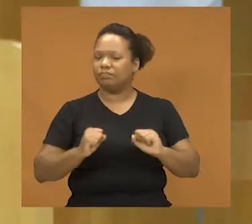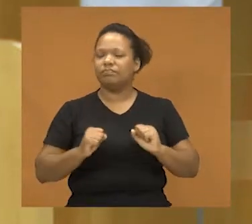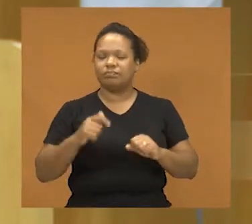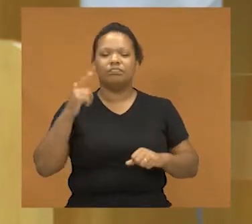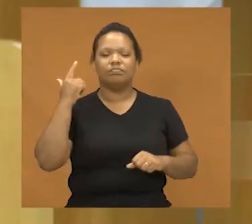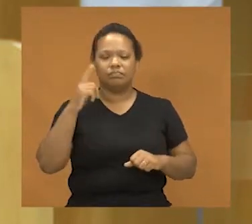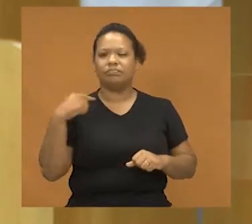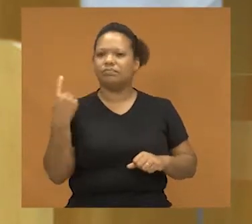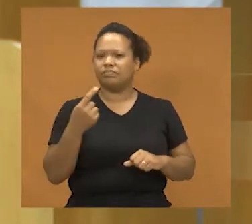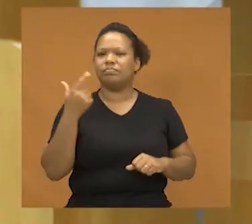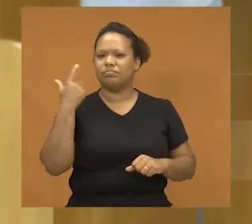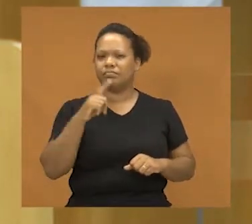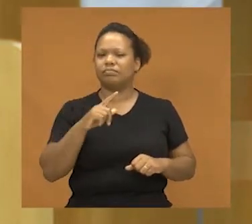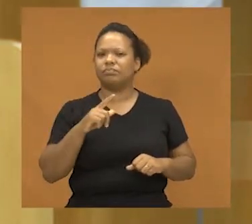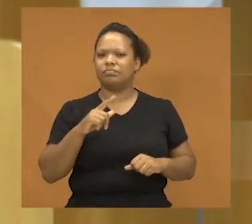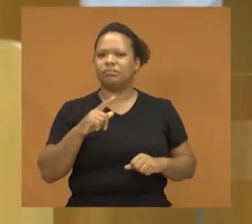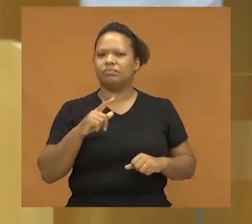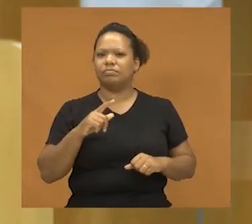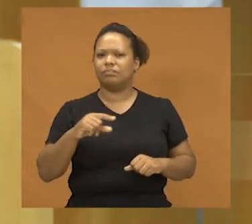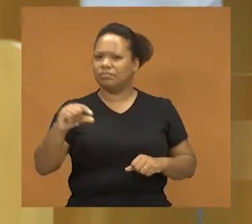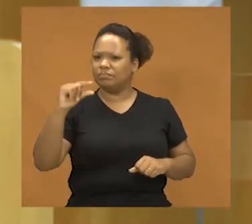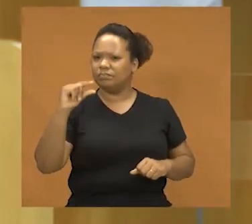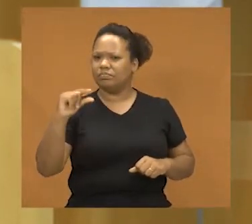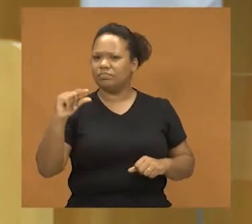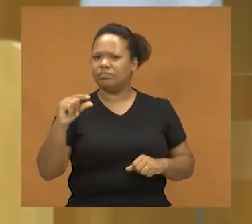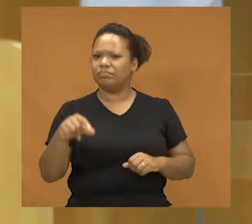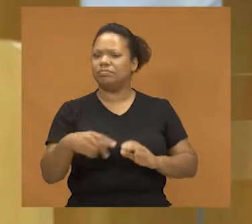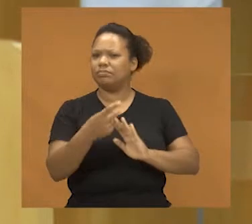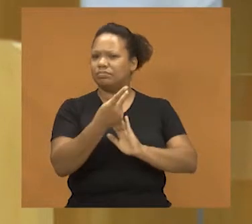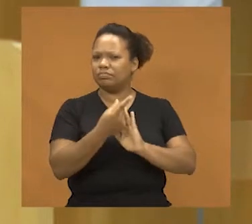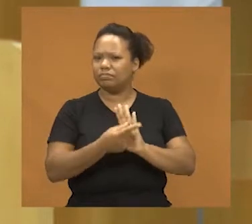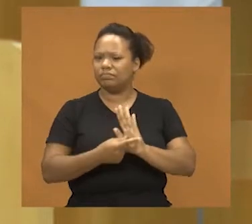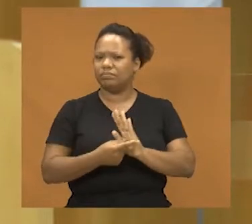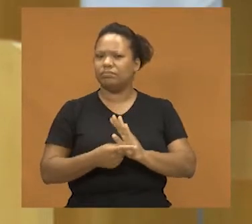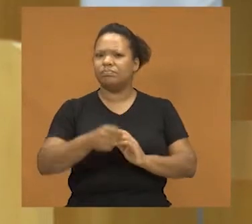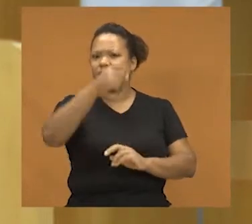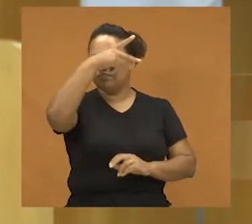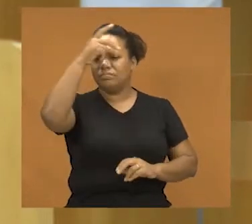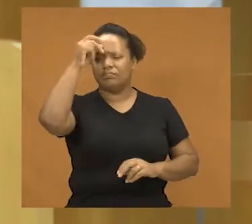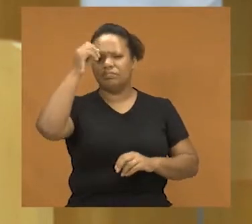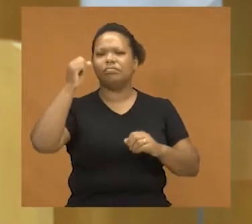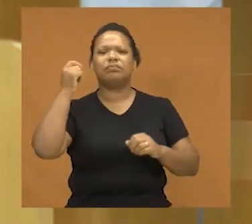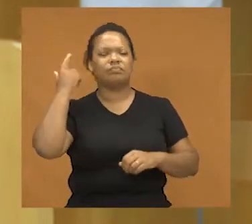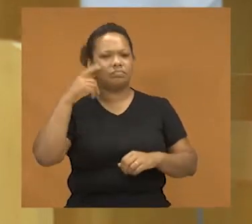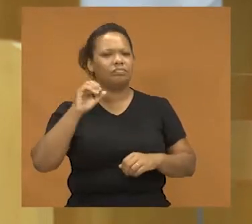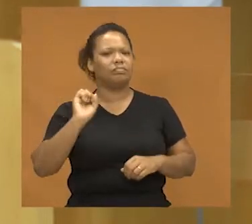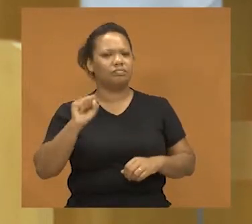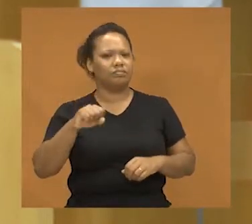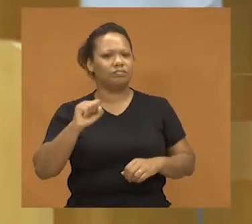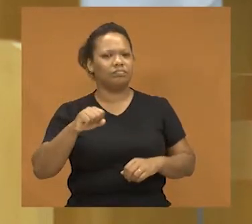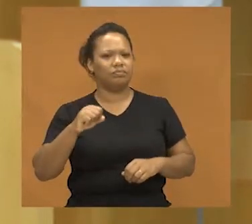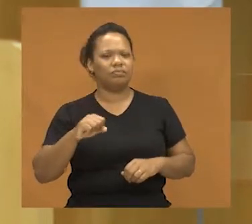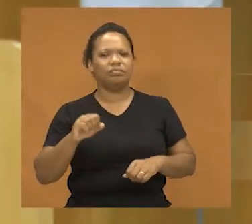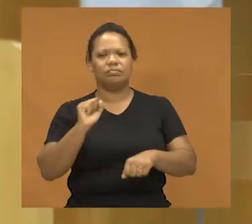Se nós fizermos com muito pouco investimento, é possível a prefeitura resolver o nosso problema e não termos